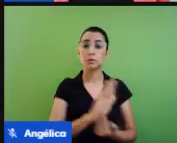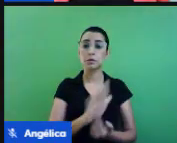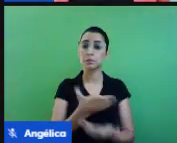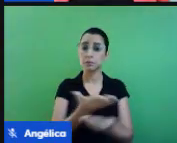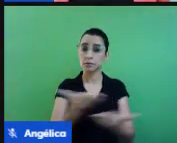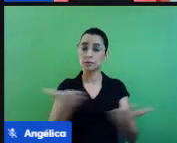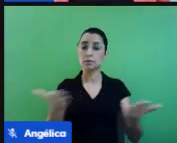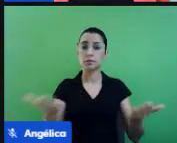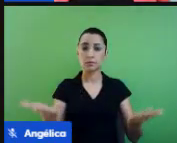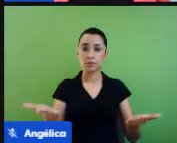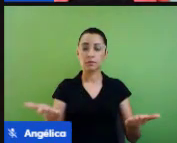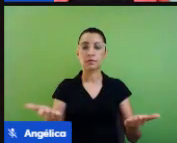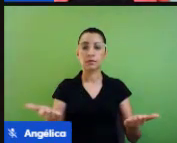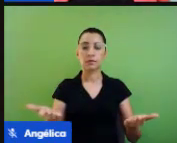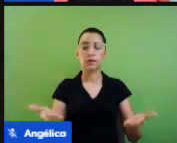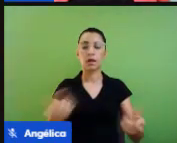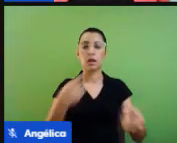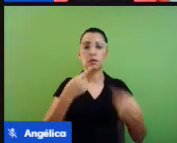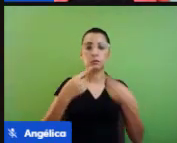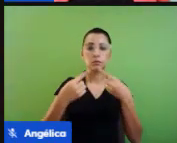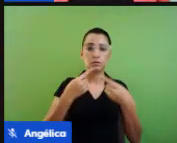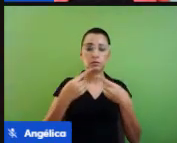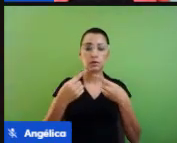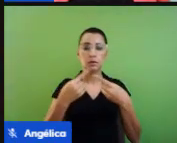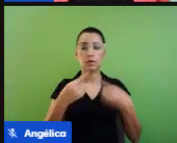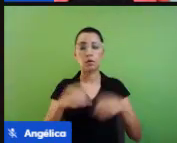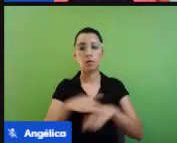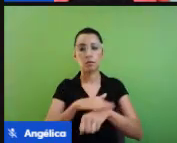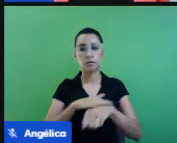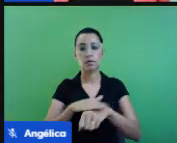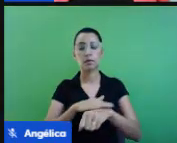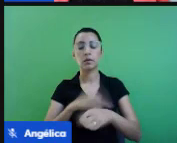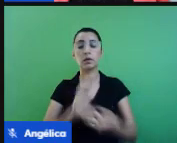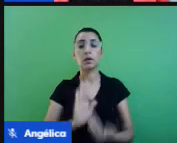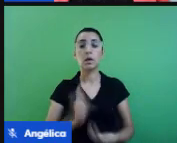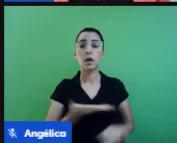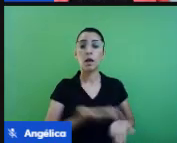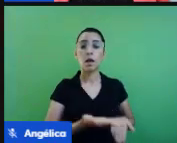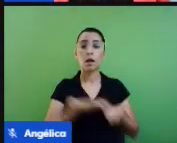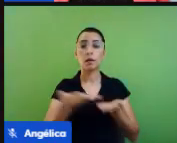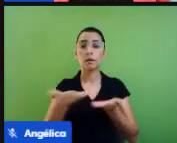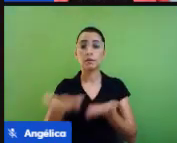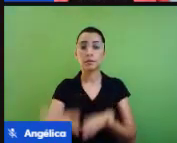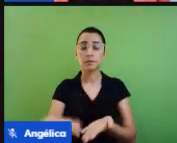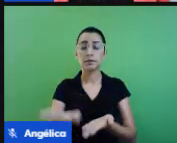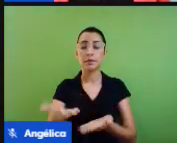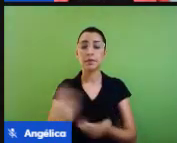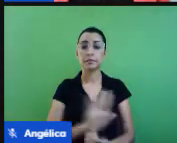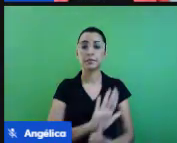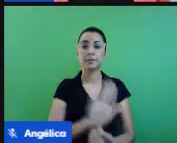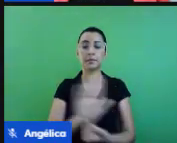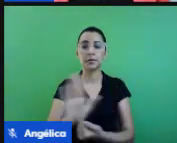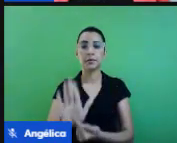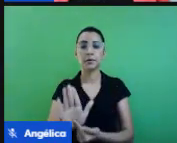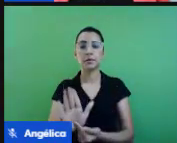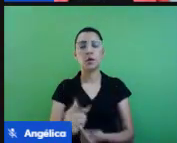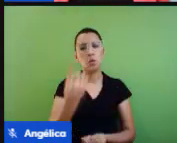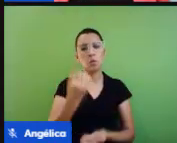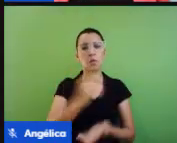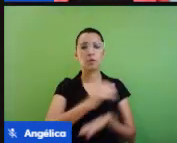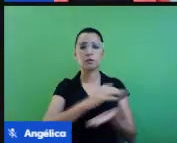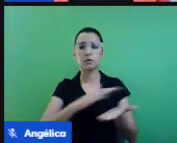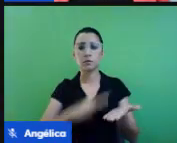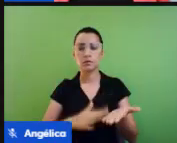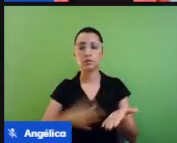gente traz essa discussão e apresenta uma atividade que foi desenvolvida